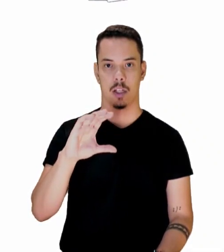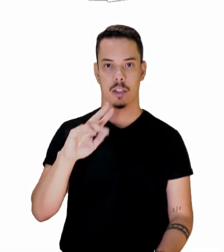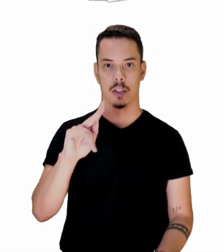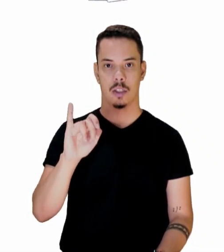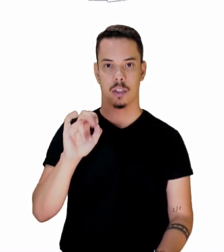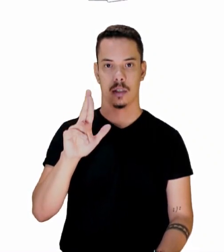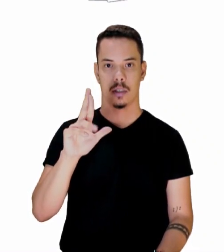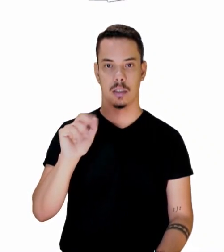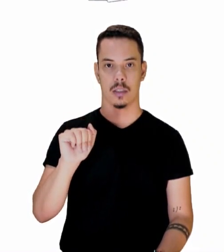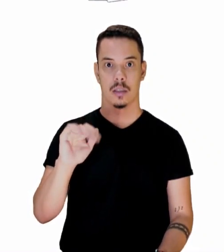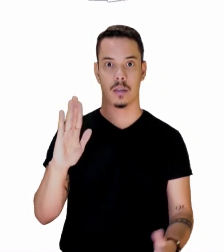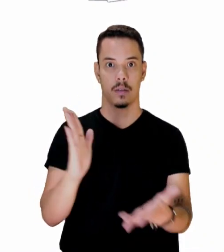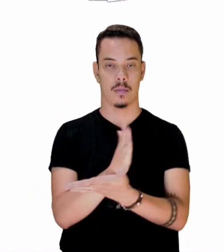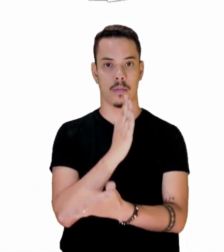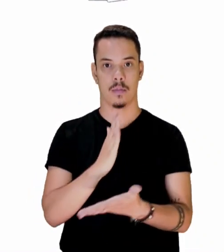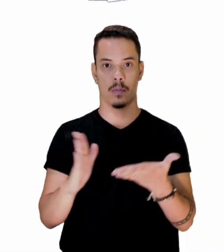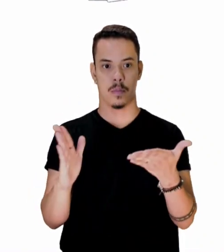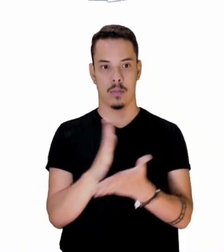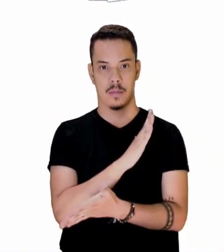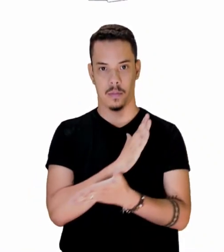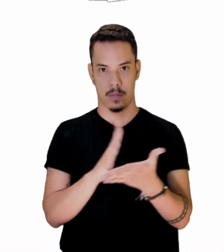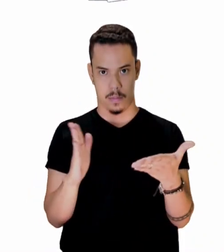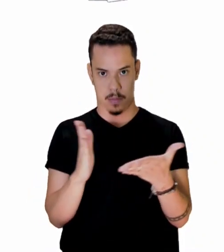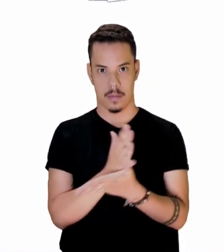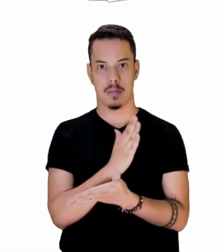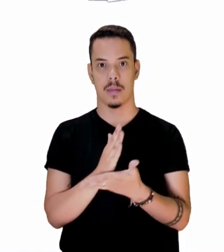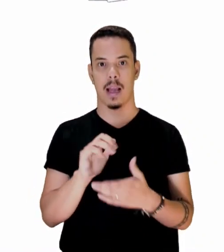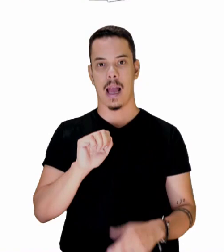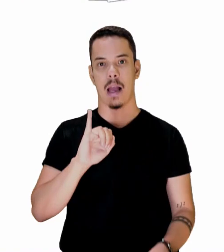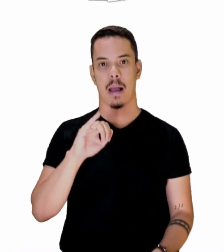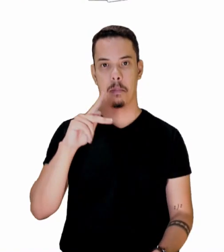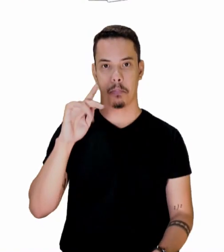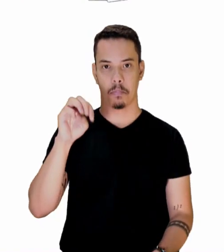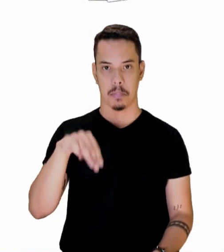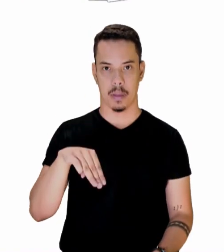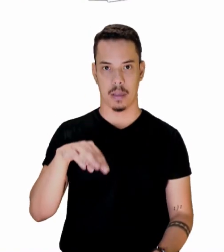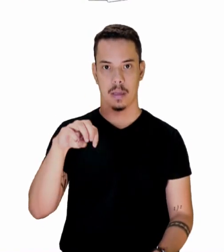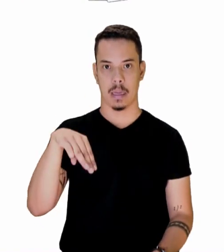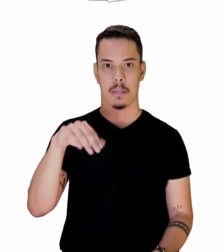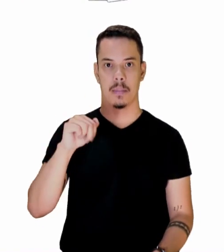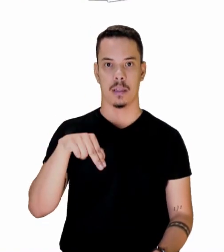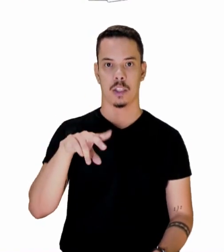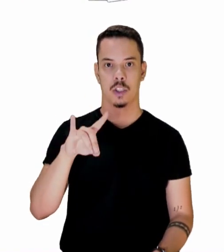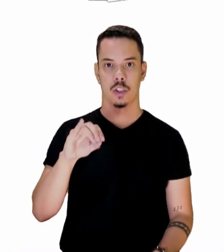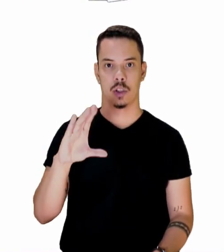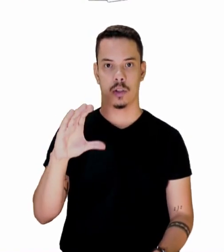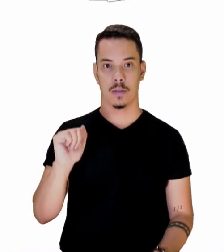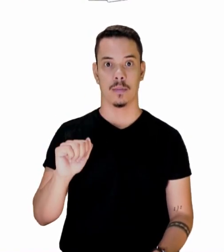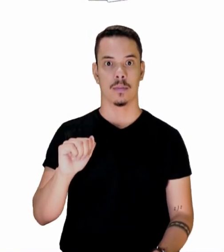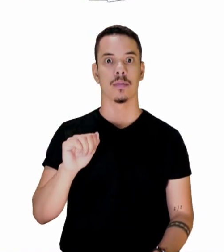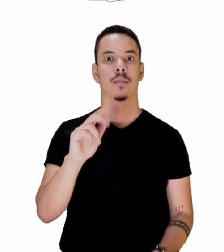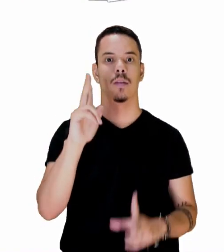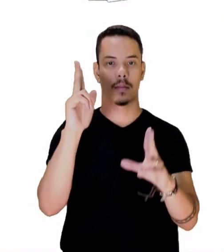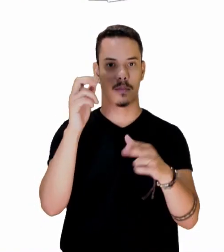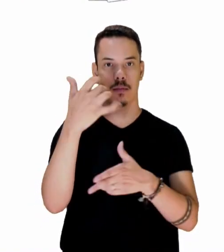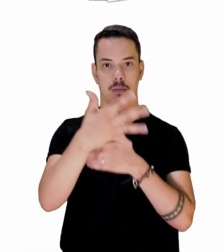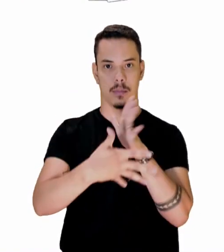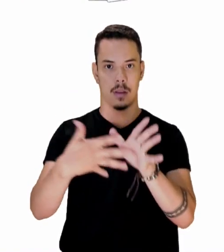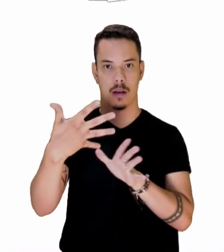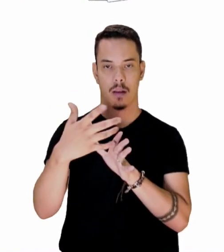algumas regiões ela é chamada de quê? De aipim e de mandioca, não é mesmo? Então aí houve uma variação